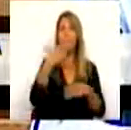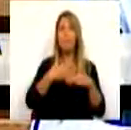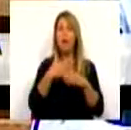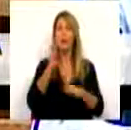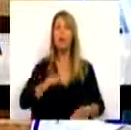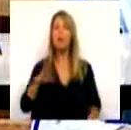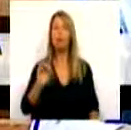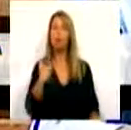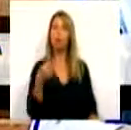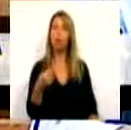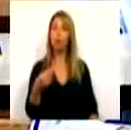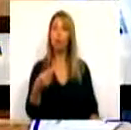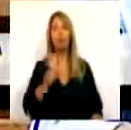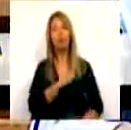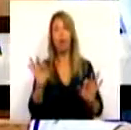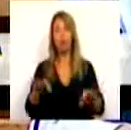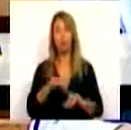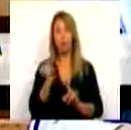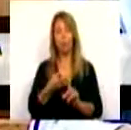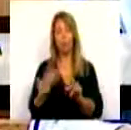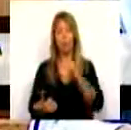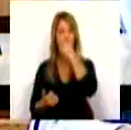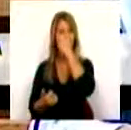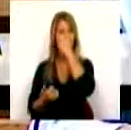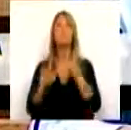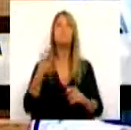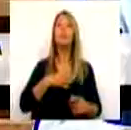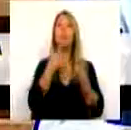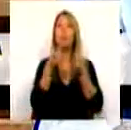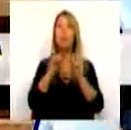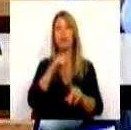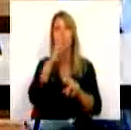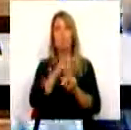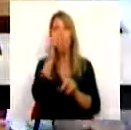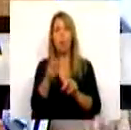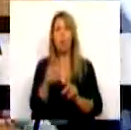já concluído neste ano e que queremos repetir no próximo ano. Muito obrigado, Sr. Presidente.